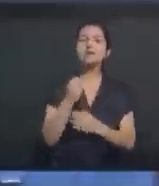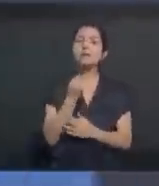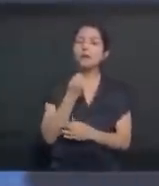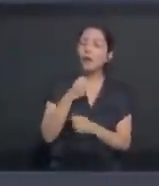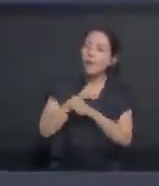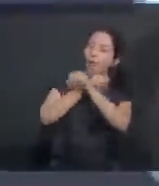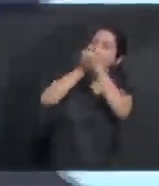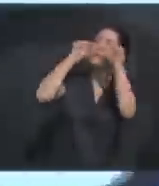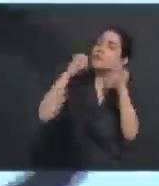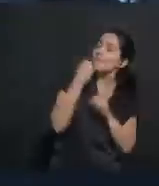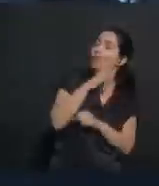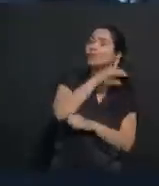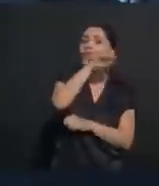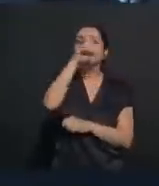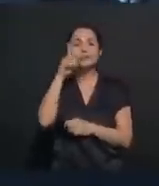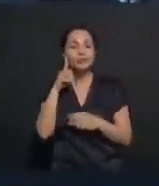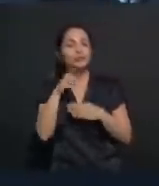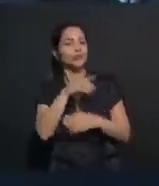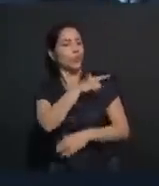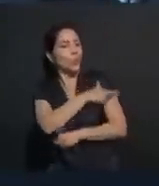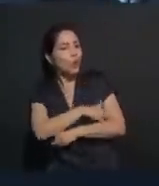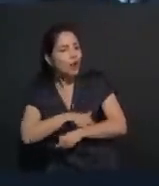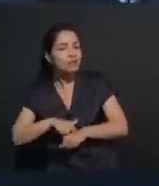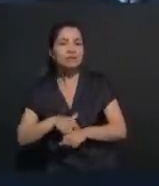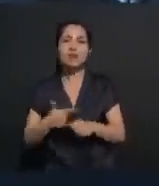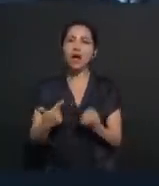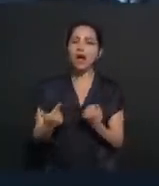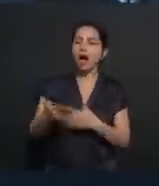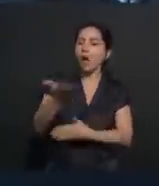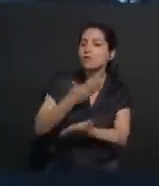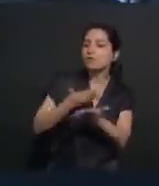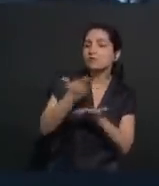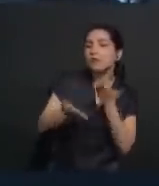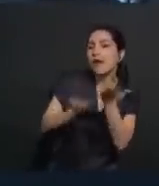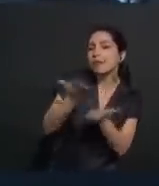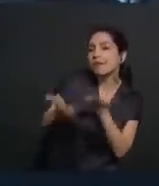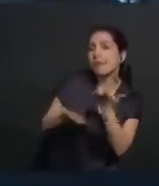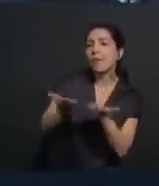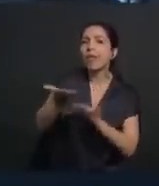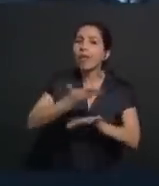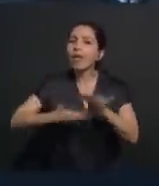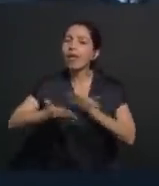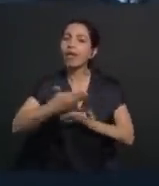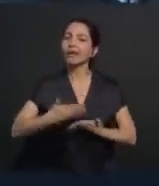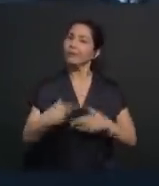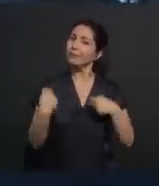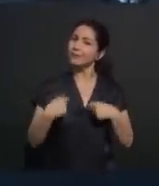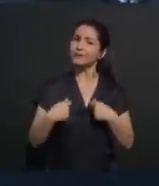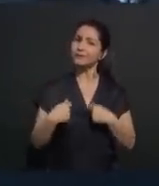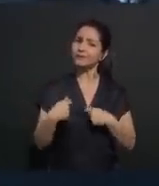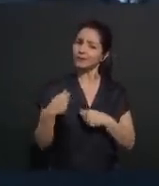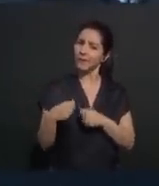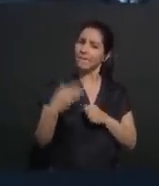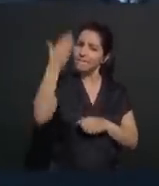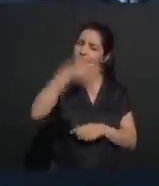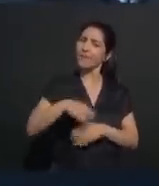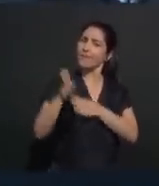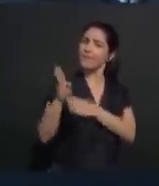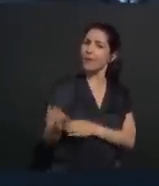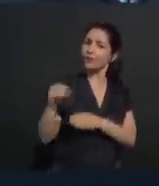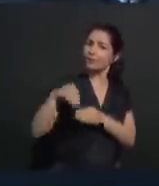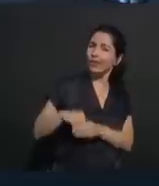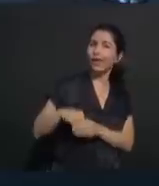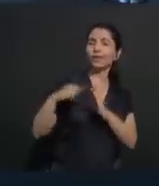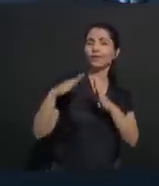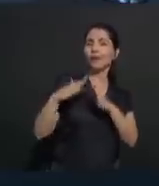no cuidado com aqueles que estão dentro da sua casa. Não queira pular essa fase. Seja fiel no lar. Seja fiel ali, no